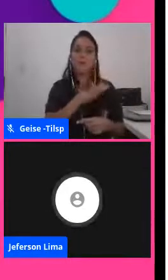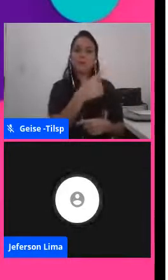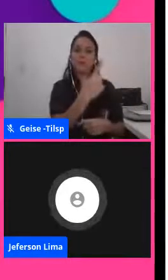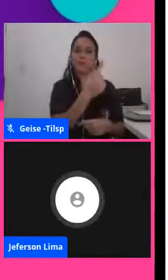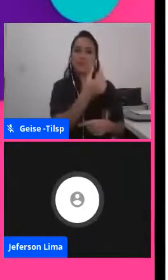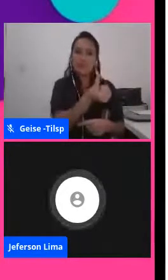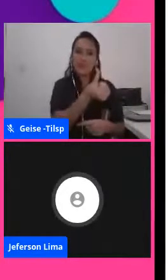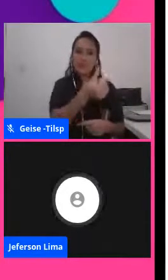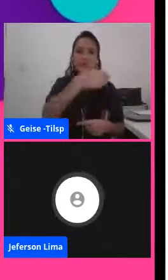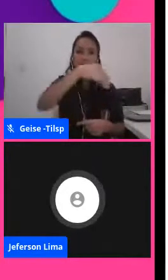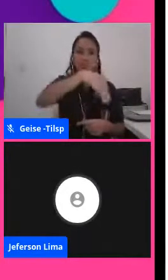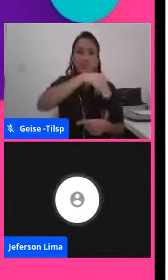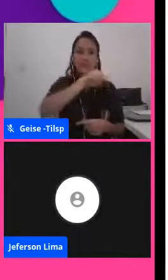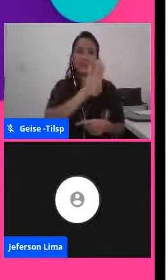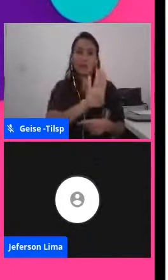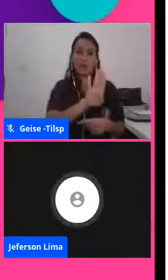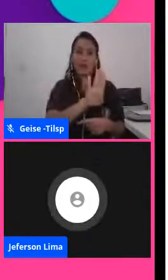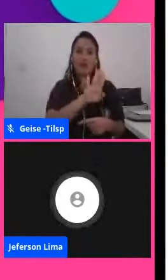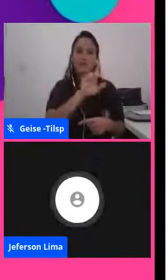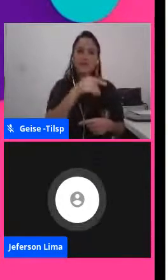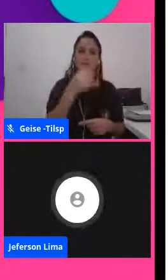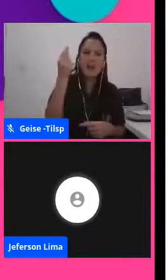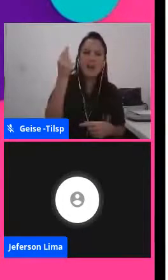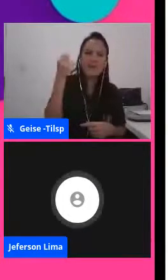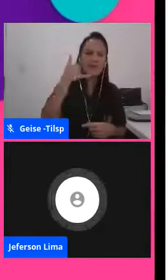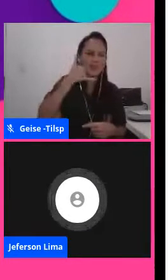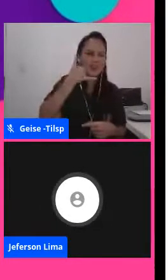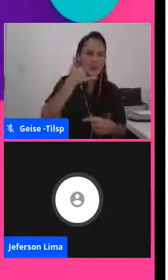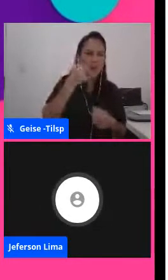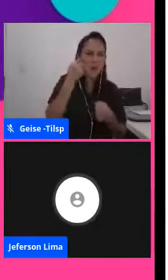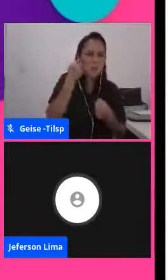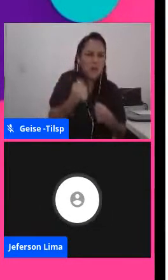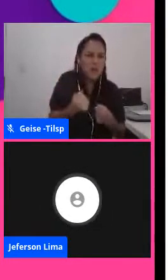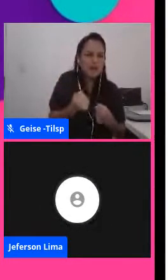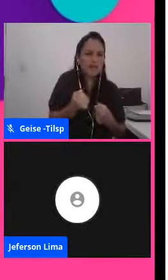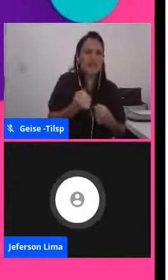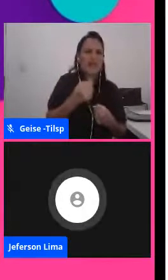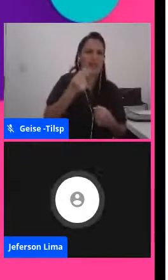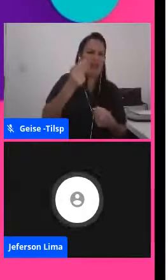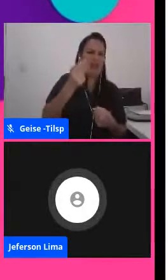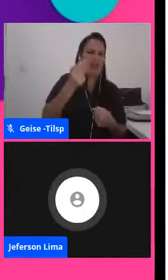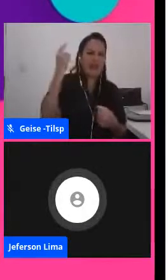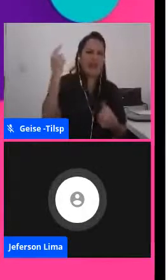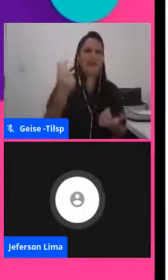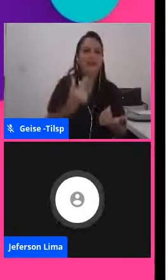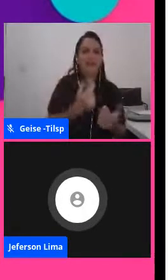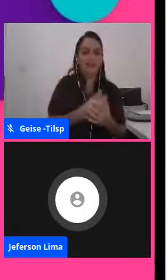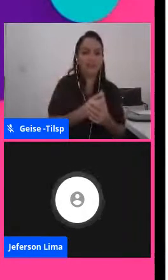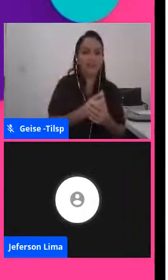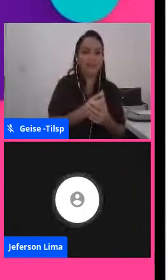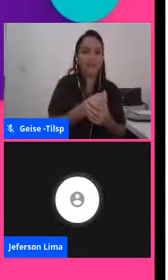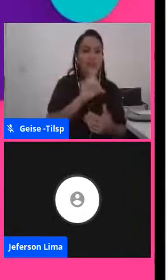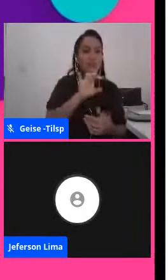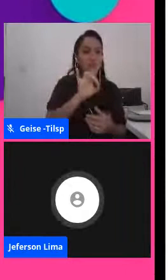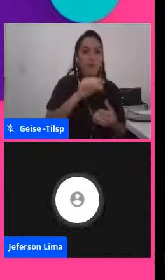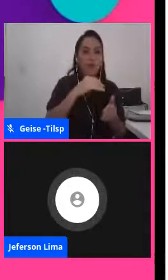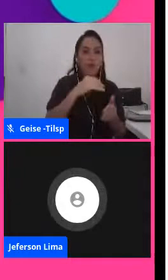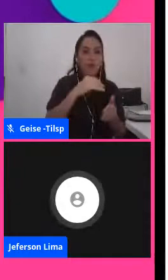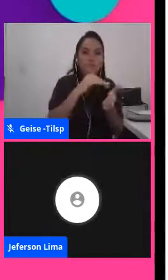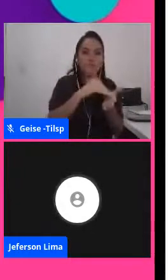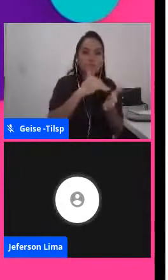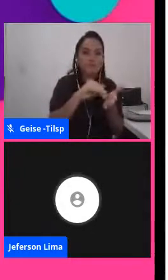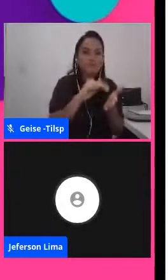sabe, tijolinho mesmo, aqueles ali que tem tecladinho ainda, né? Numérico, né? E no máximo só recebe SMS e